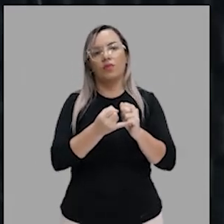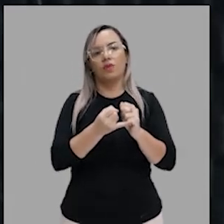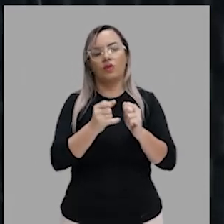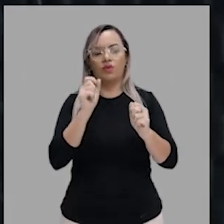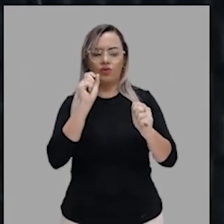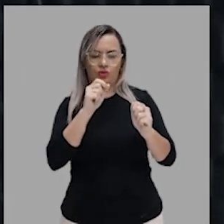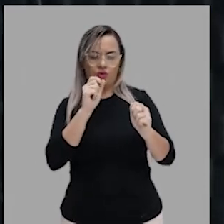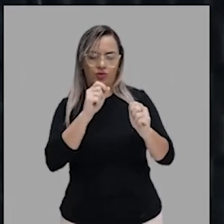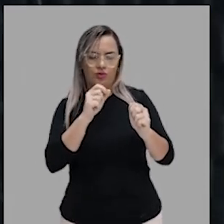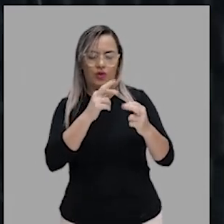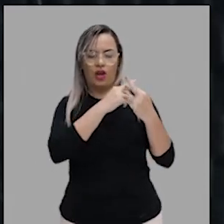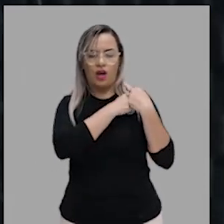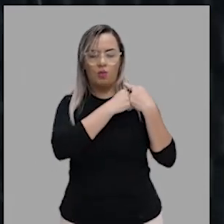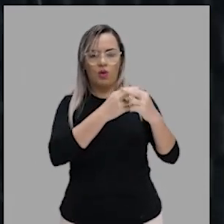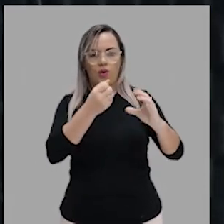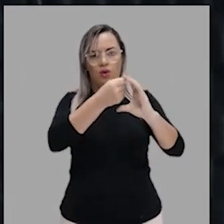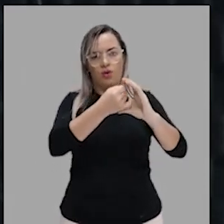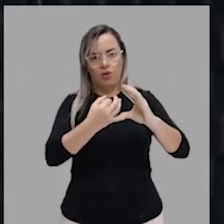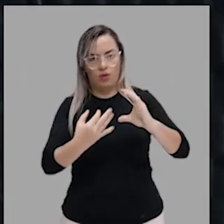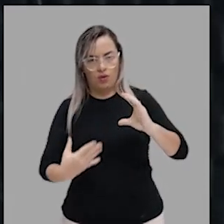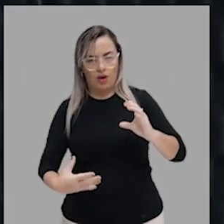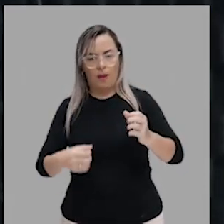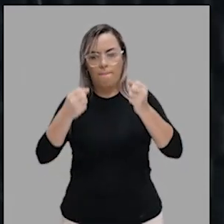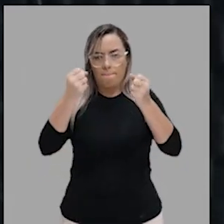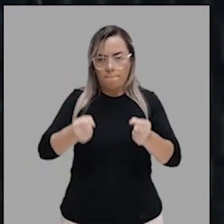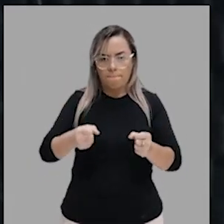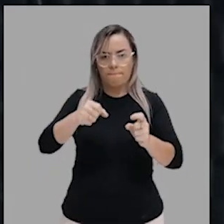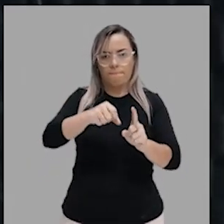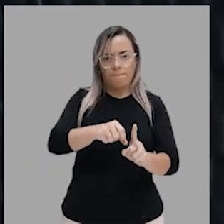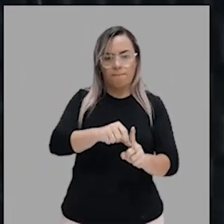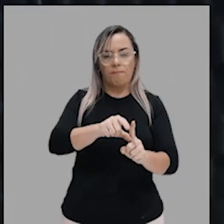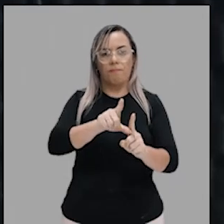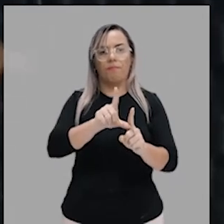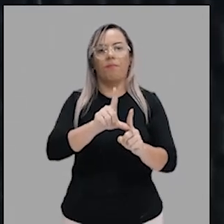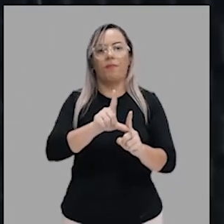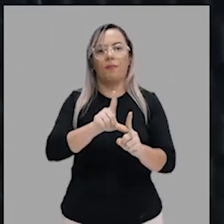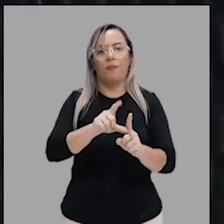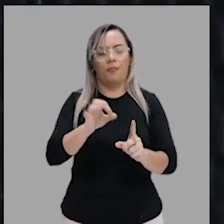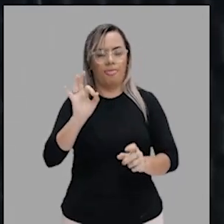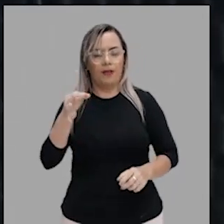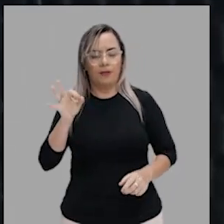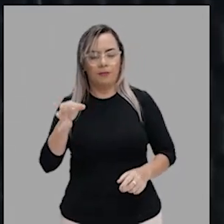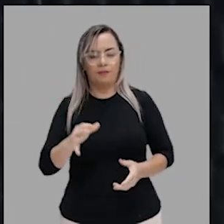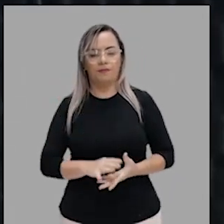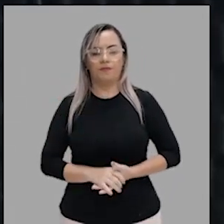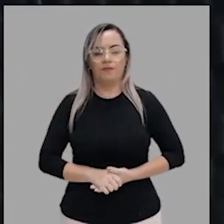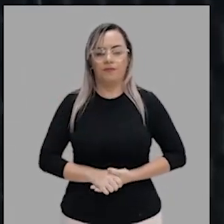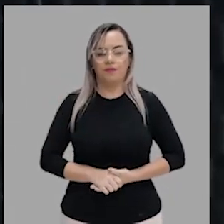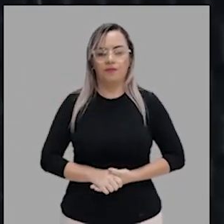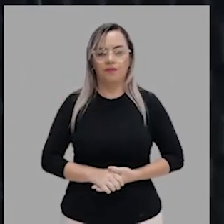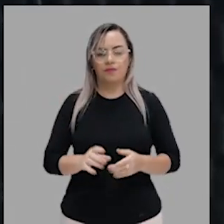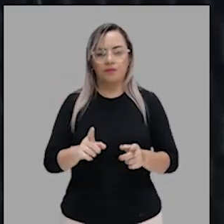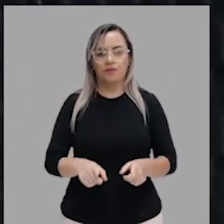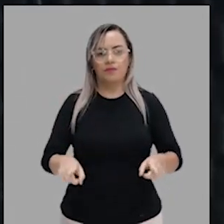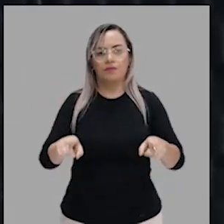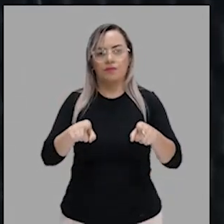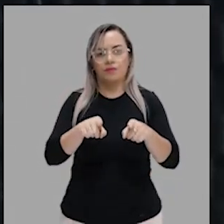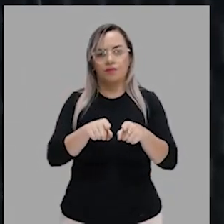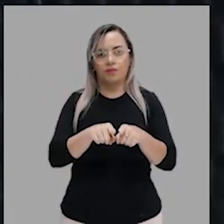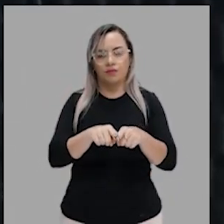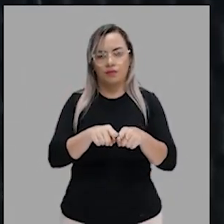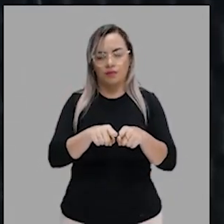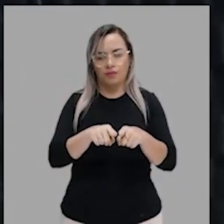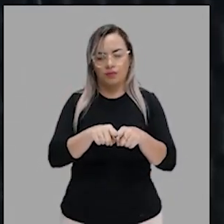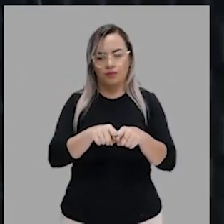característica. Essas características podem ser intensificadas, certo? E também